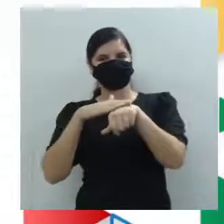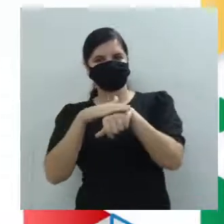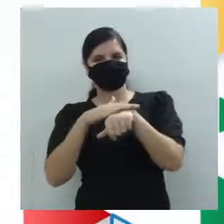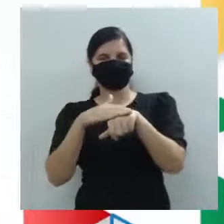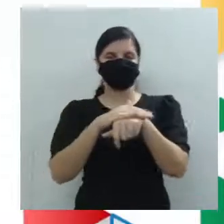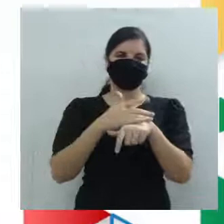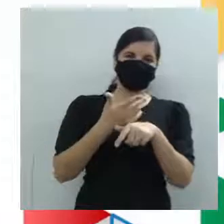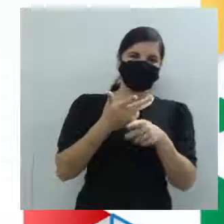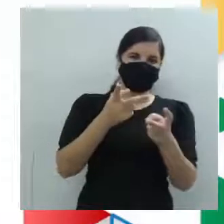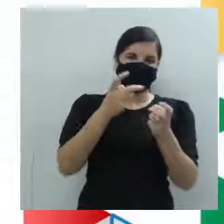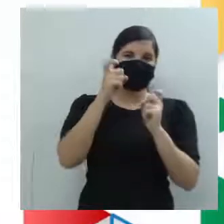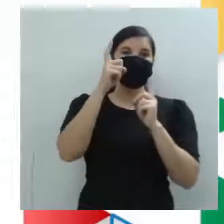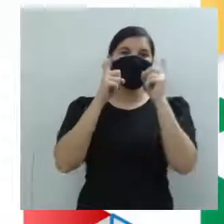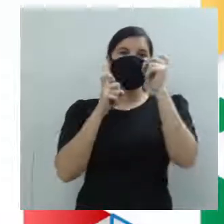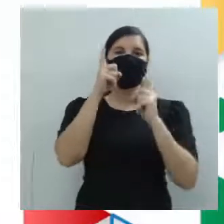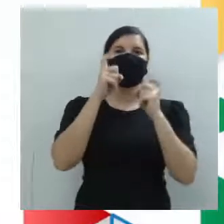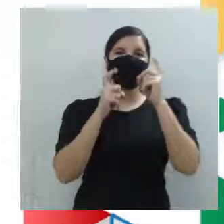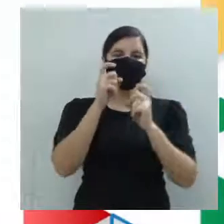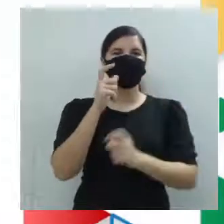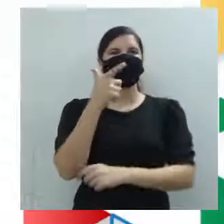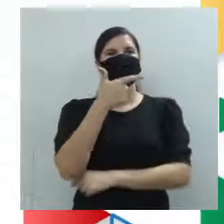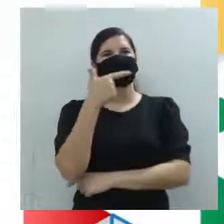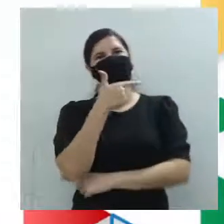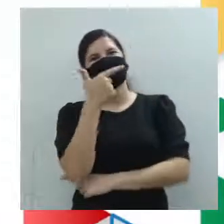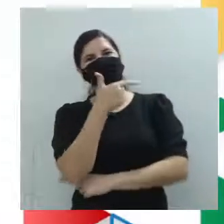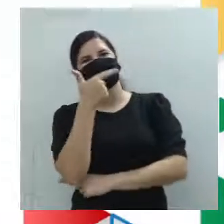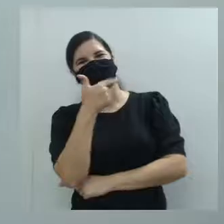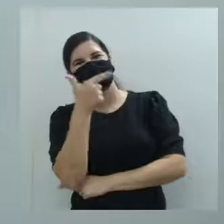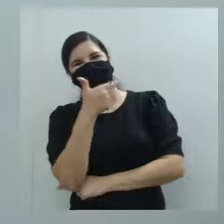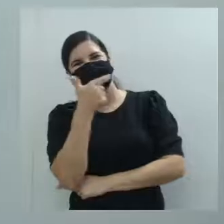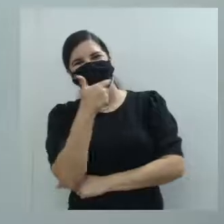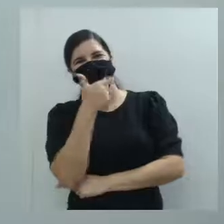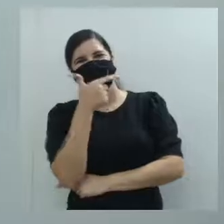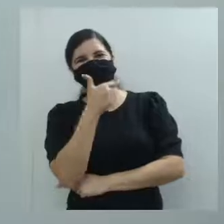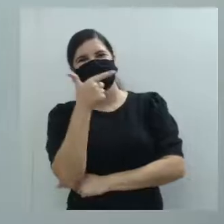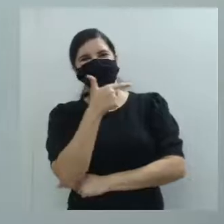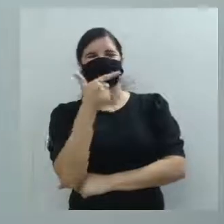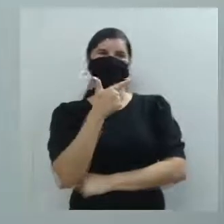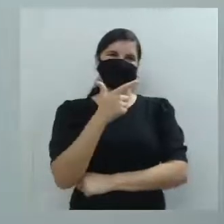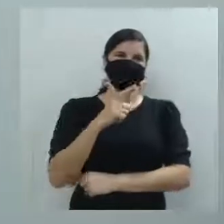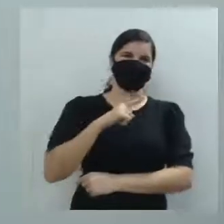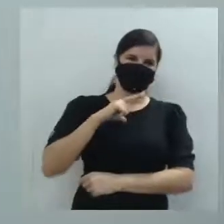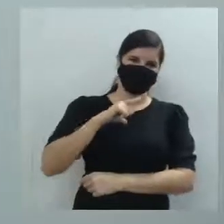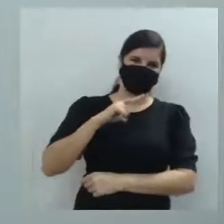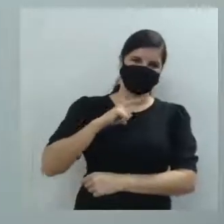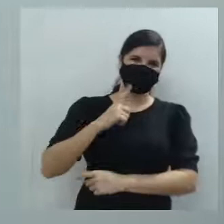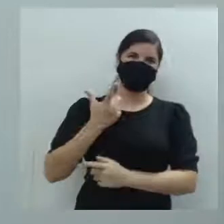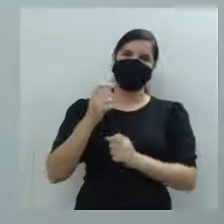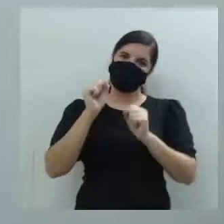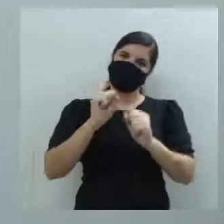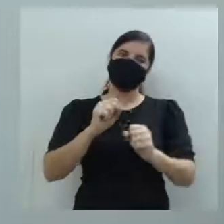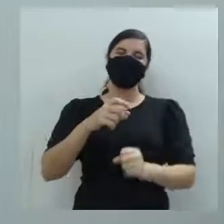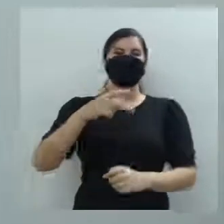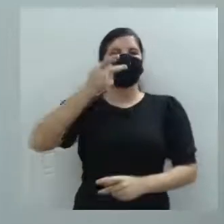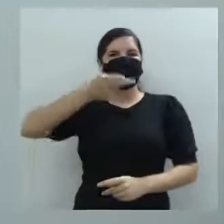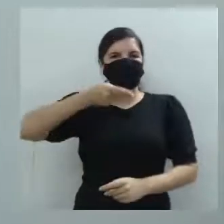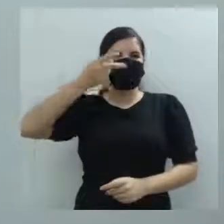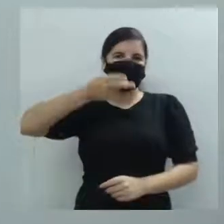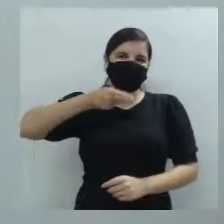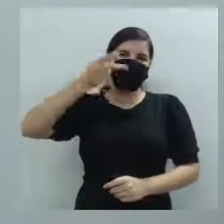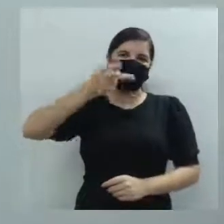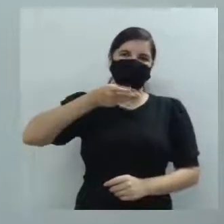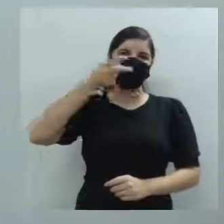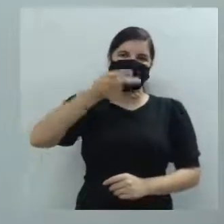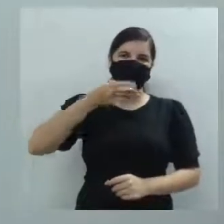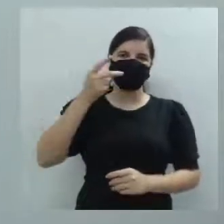expressão facial e possivelmente imaginem também os elementos paralinguísticos dessa fotografia. Possivelmente